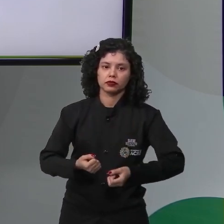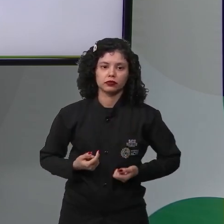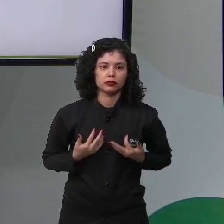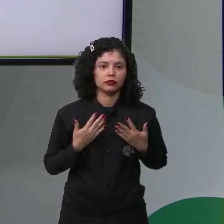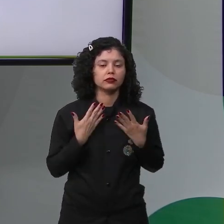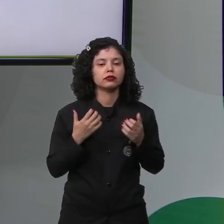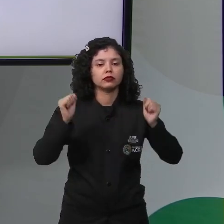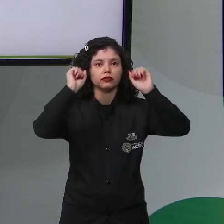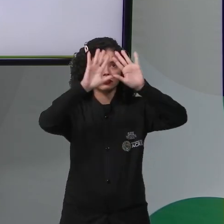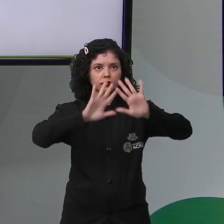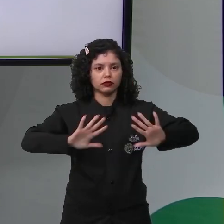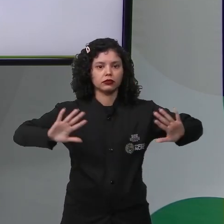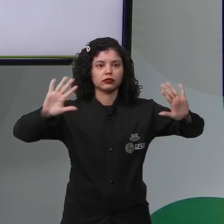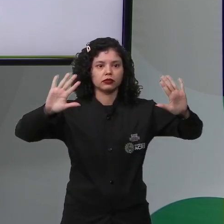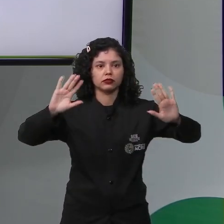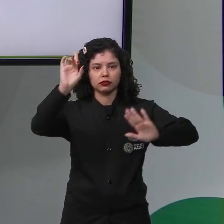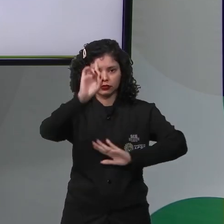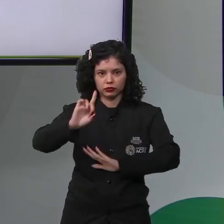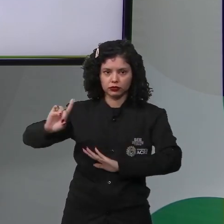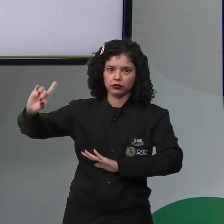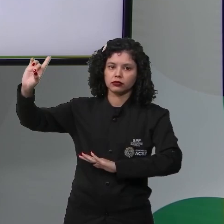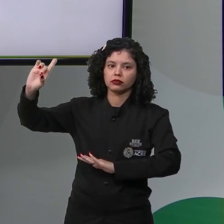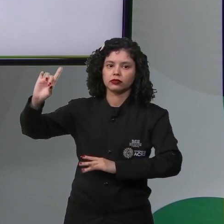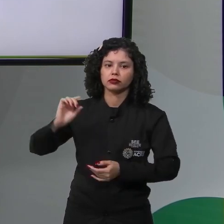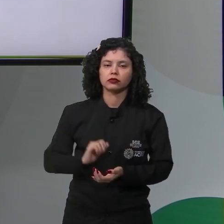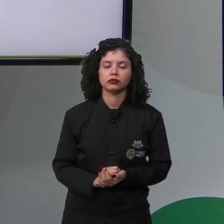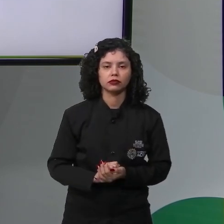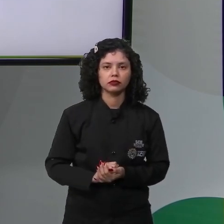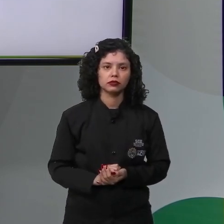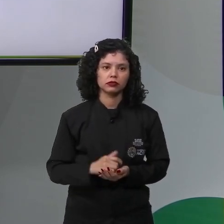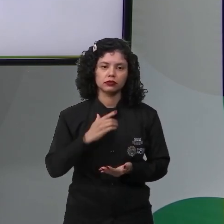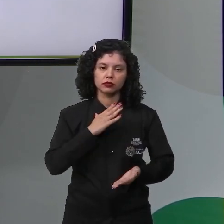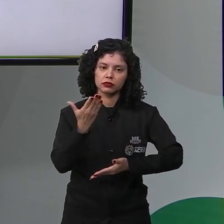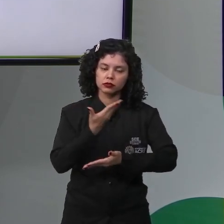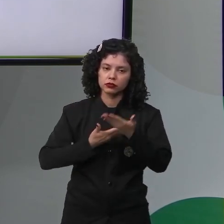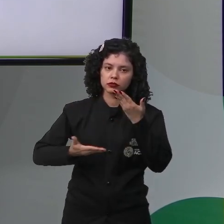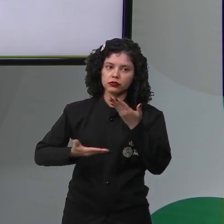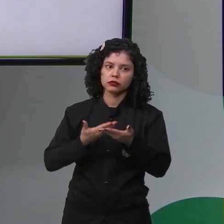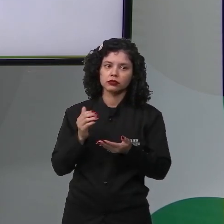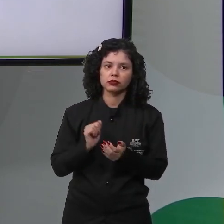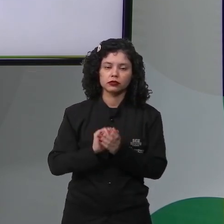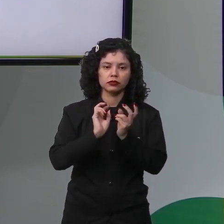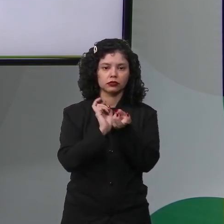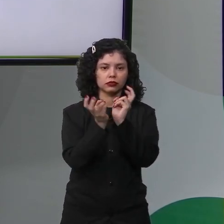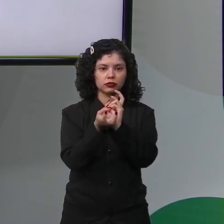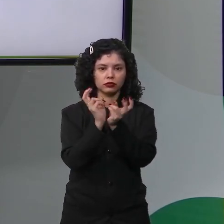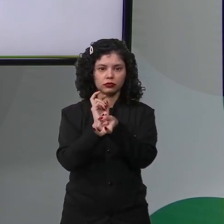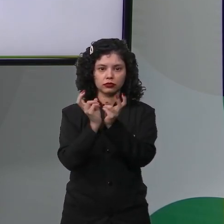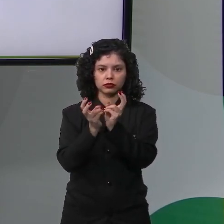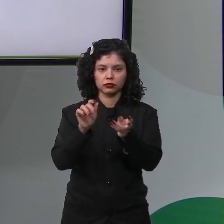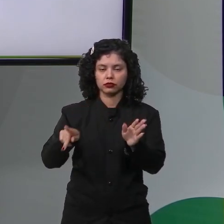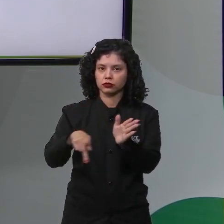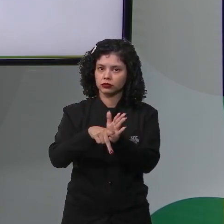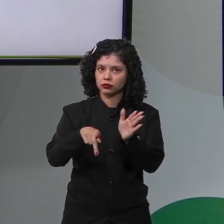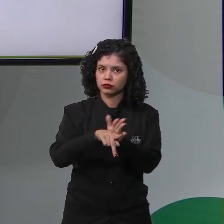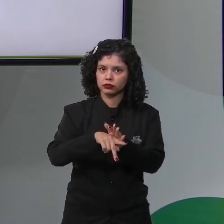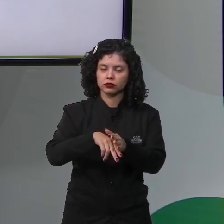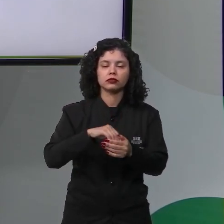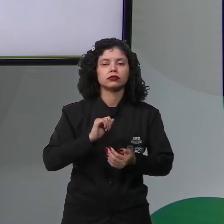de adorar e glorificar a Deus. Eu compartilho de rituais que são